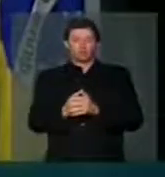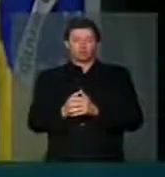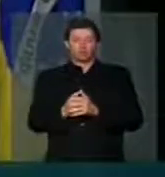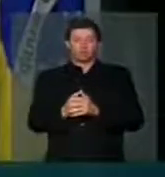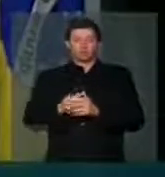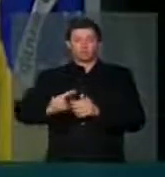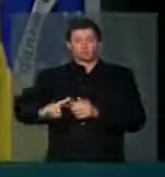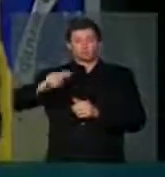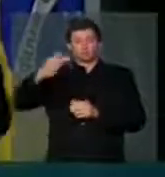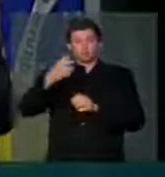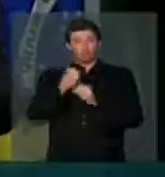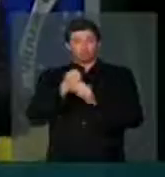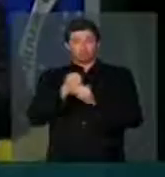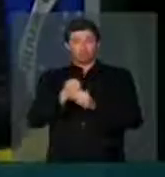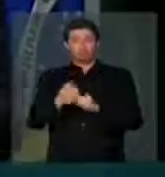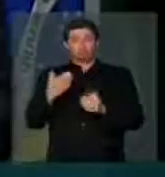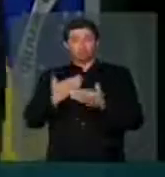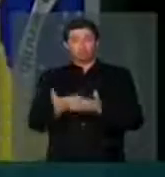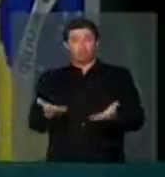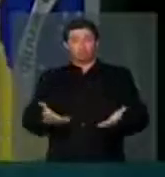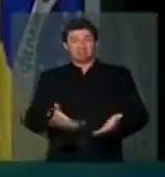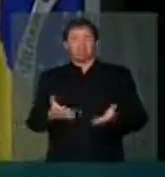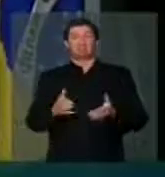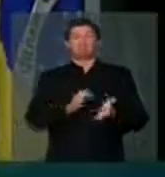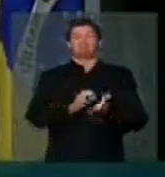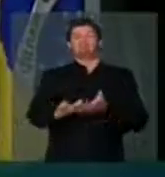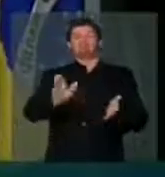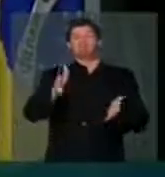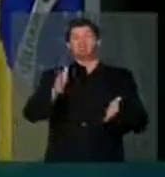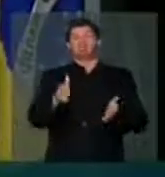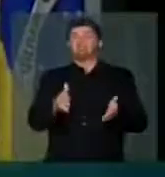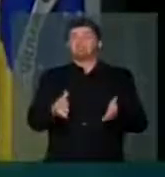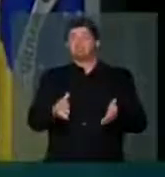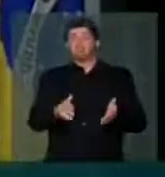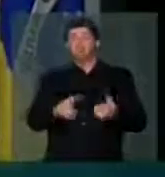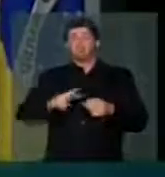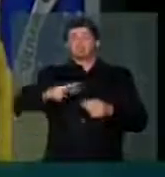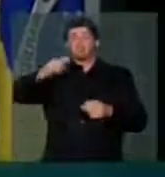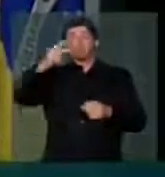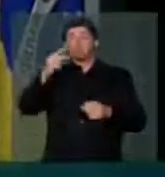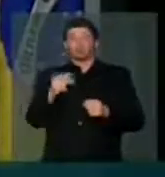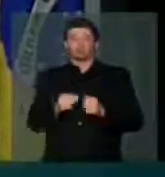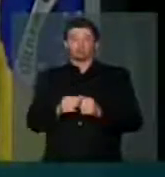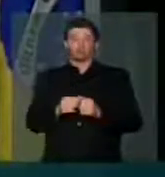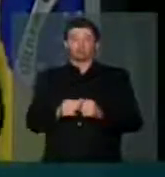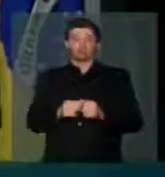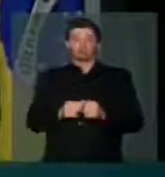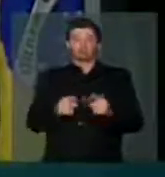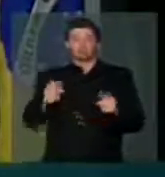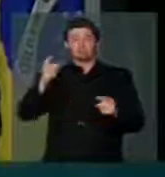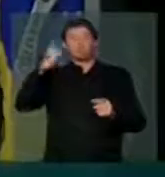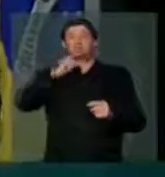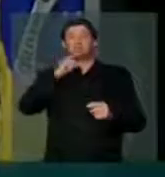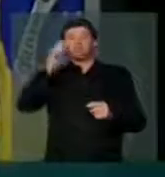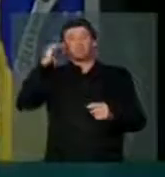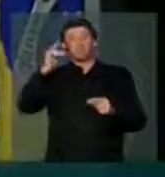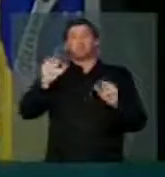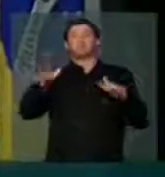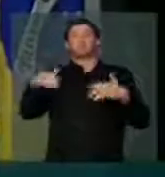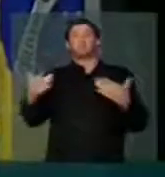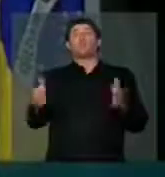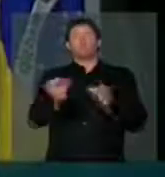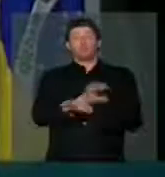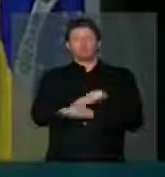já dobrou o orçamento e até hoje já foram investidos mais do que o dobro disso. E ninguém sabe que dia vai